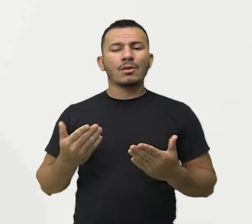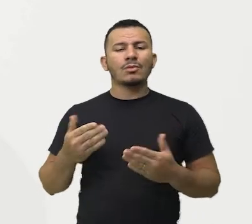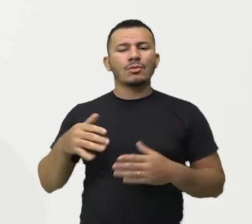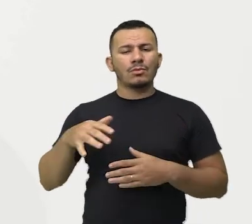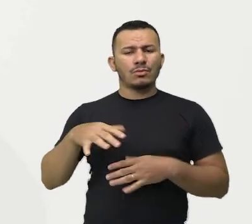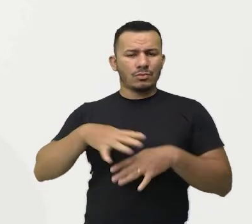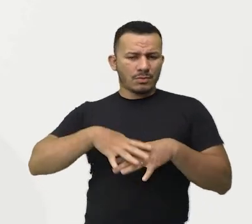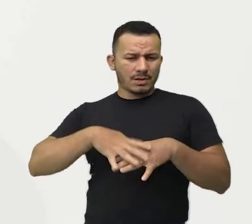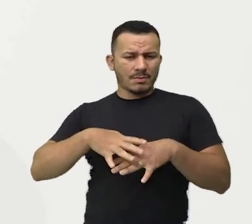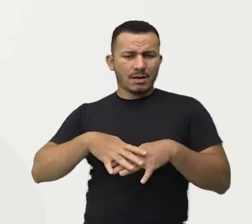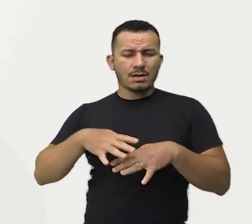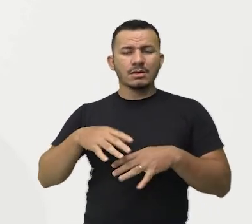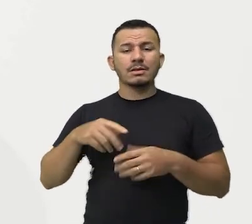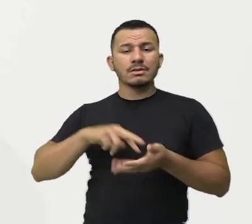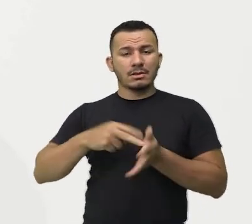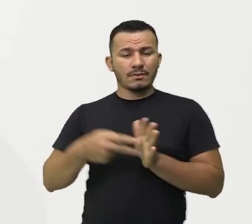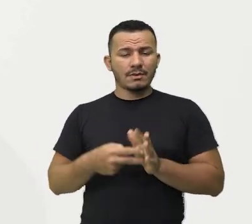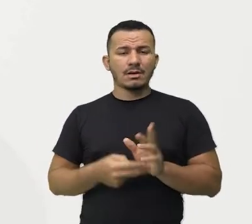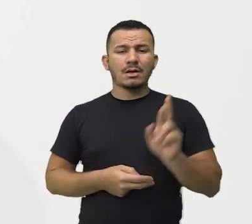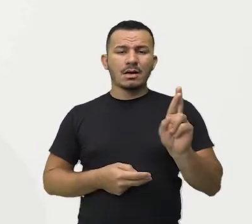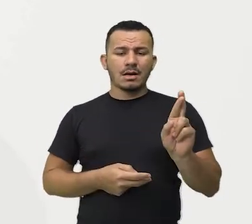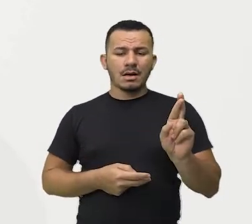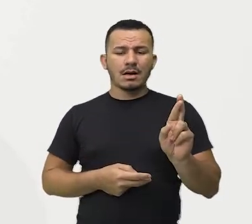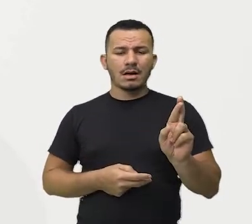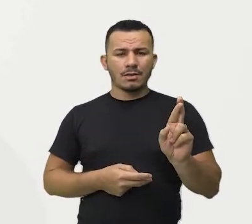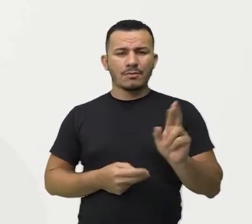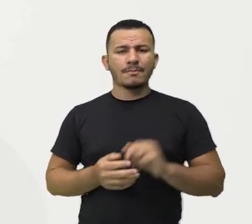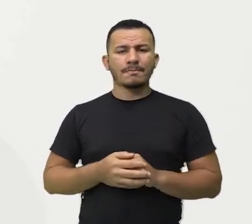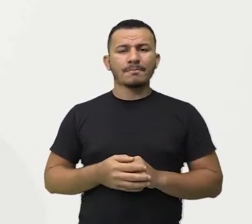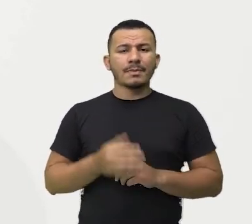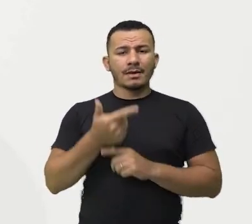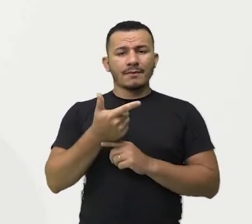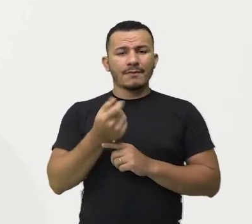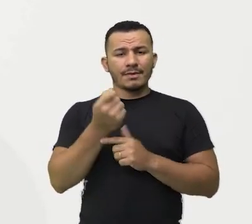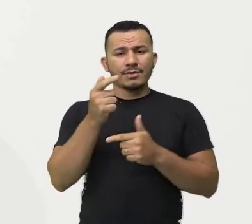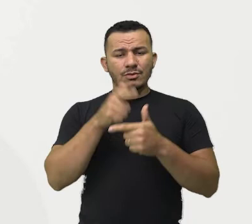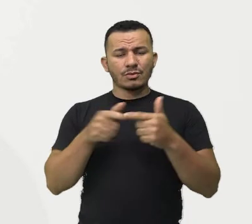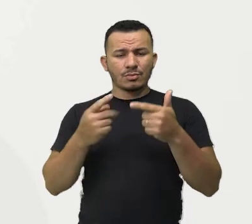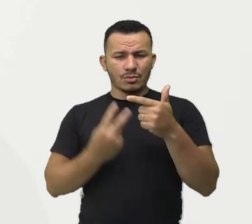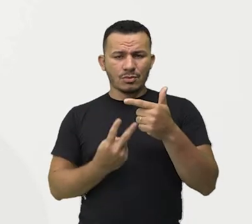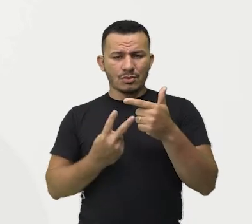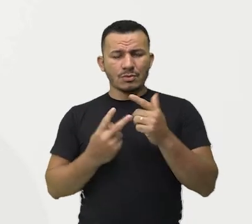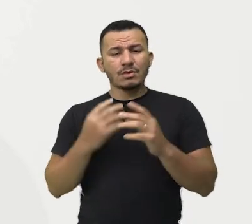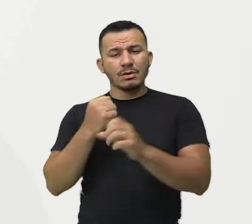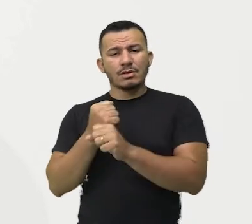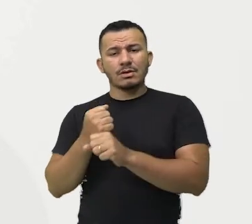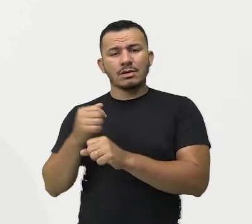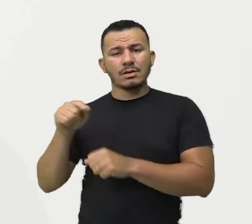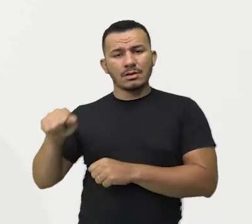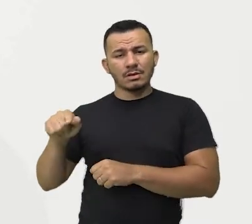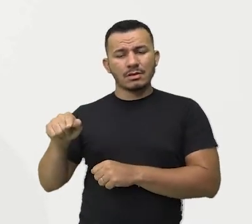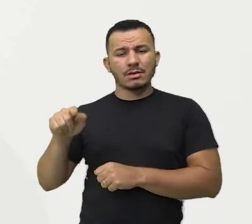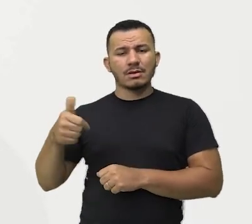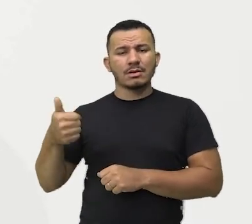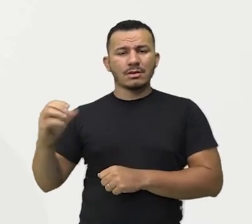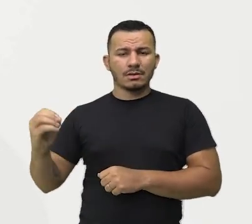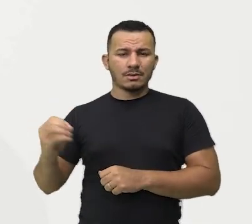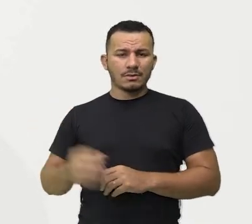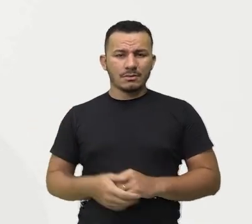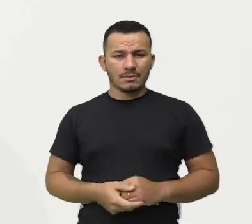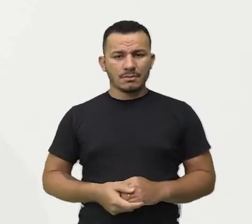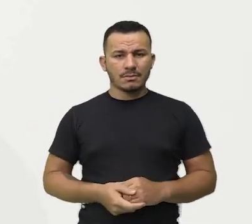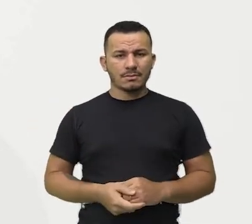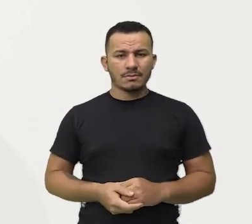Então, traduzindo isso em matemática, fica assim, ó, o raio é 20 sobre 2, então o raio é igual a